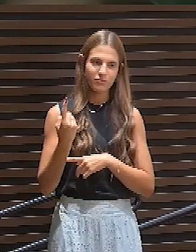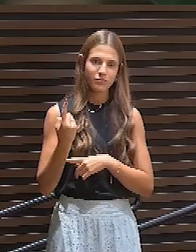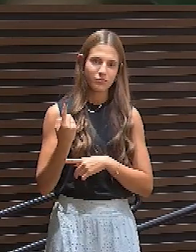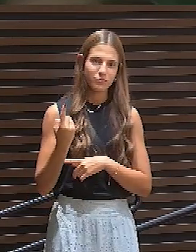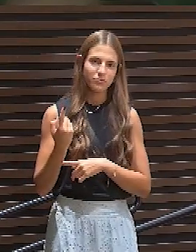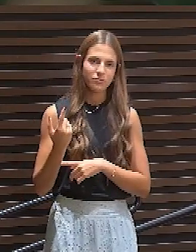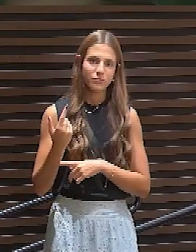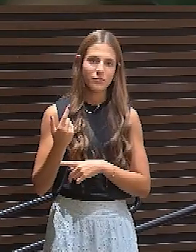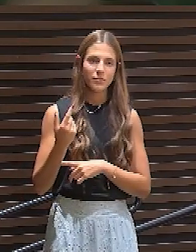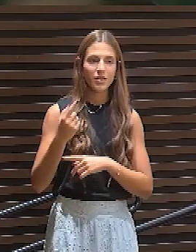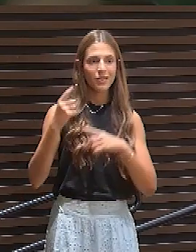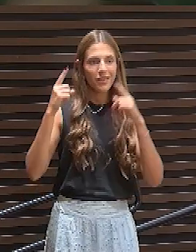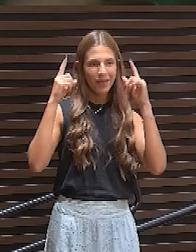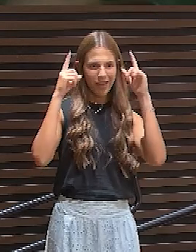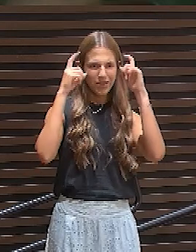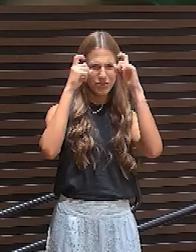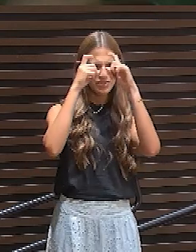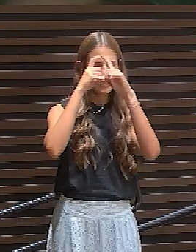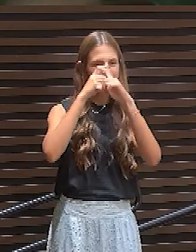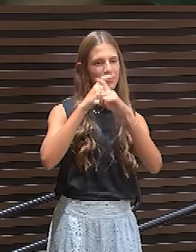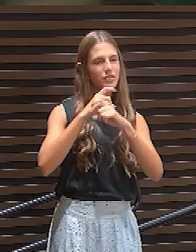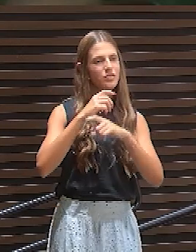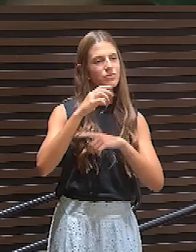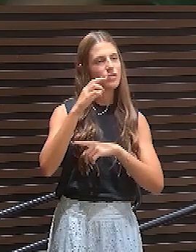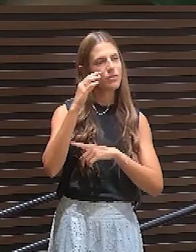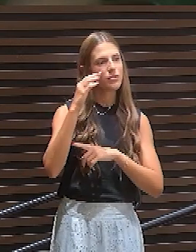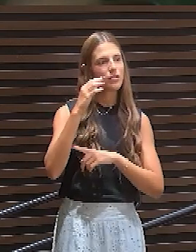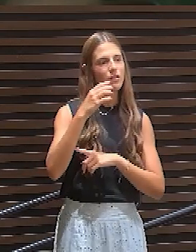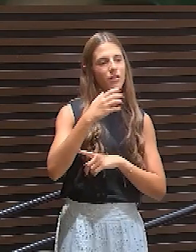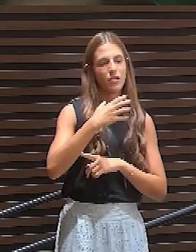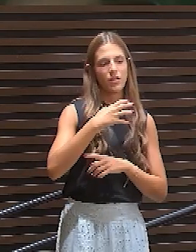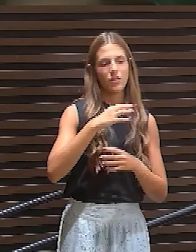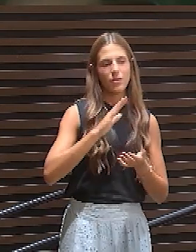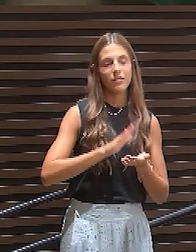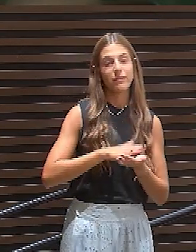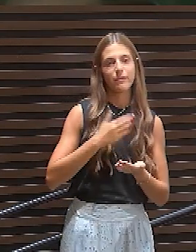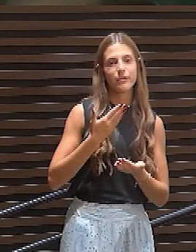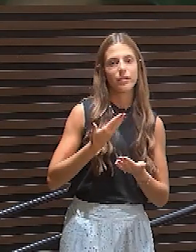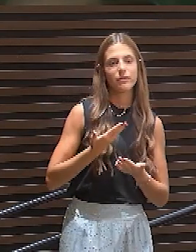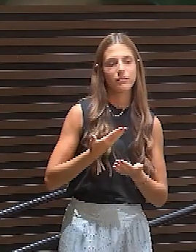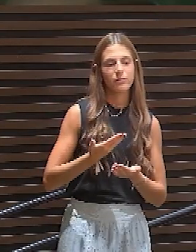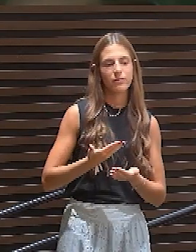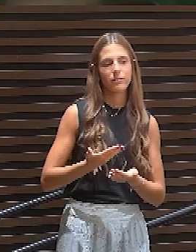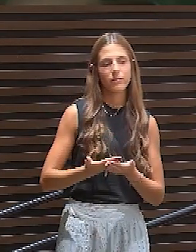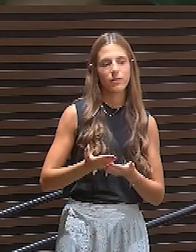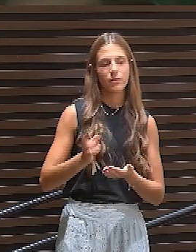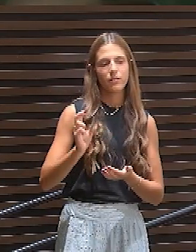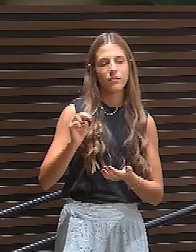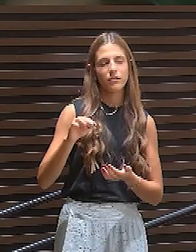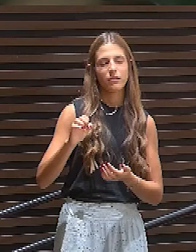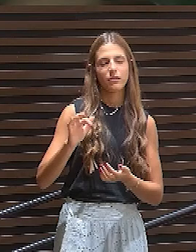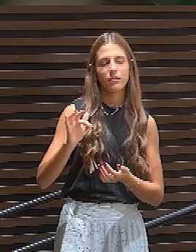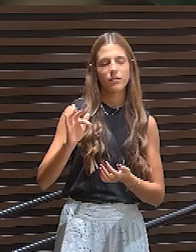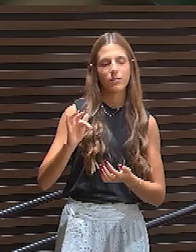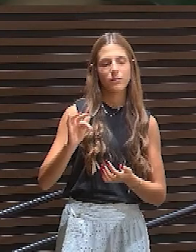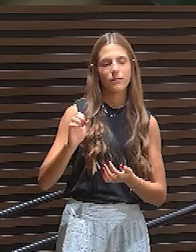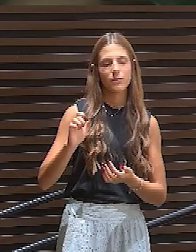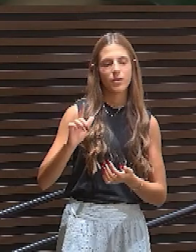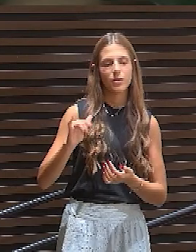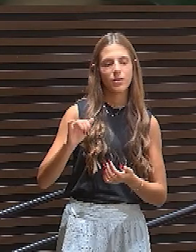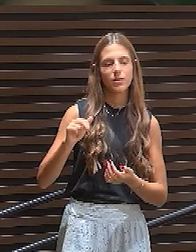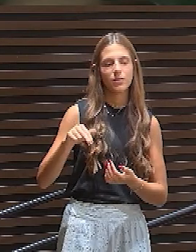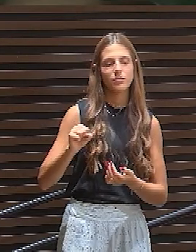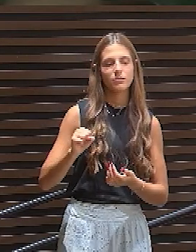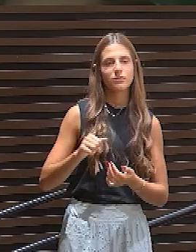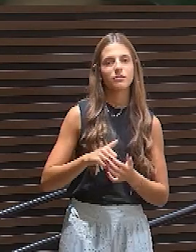que é difícil interpretá-los, os nefilins, super violentos, gigantes.